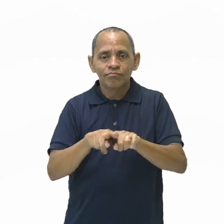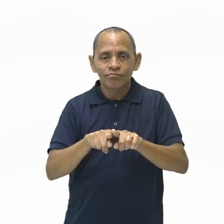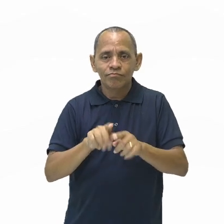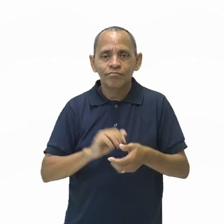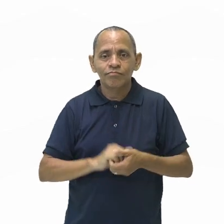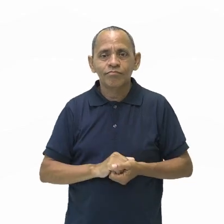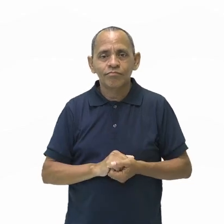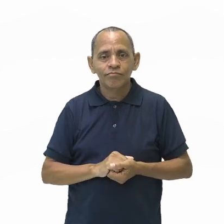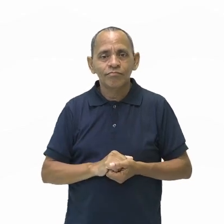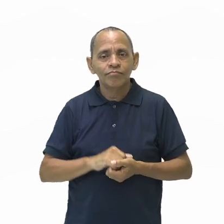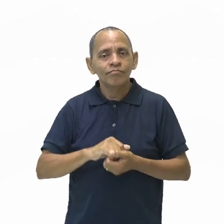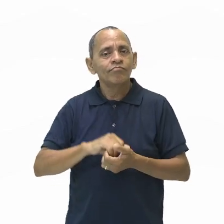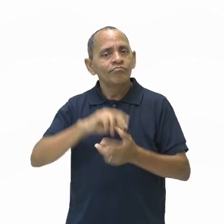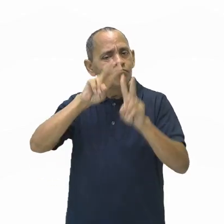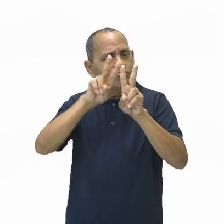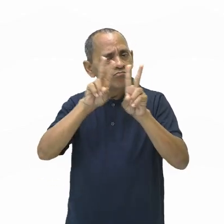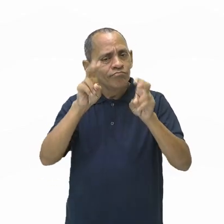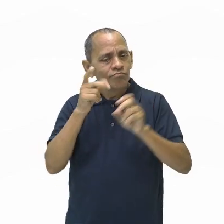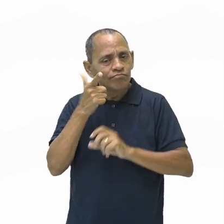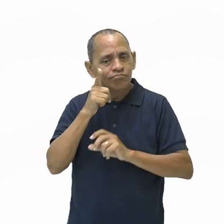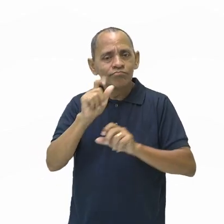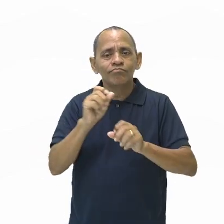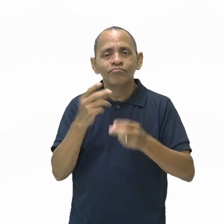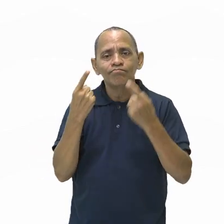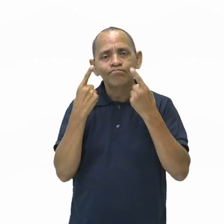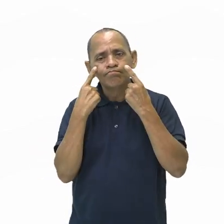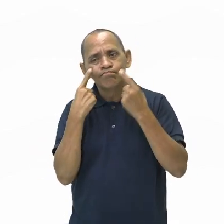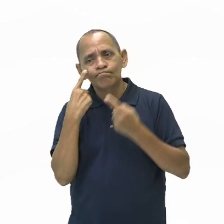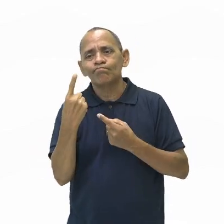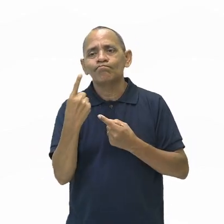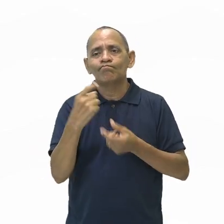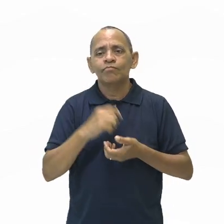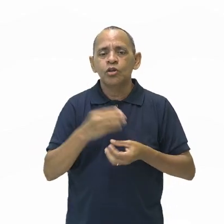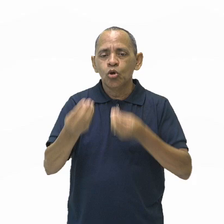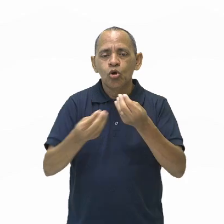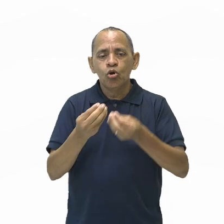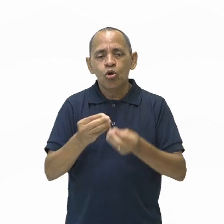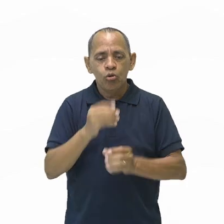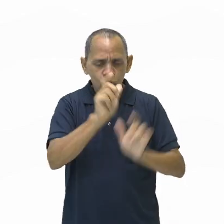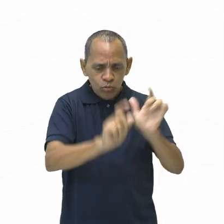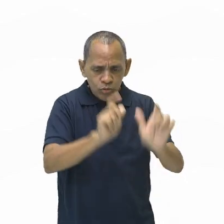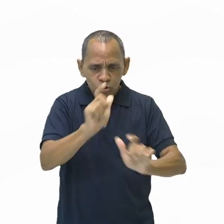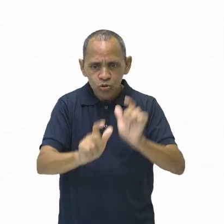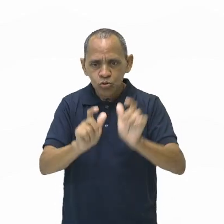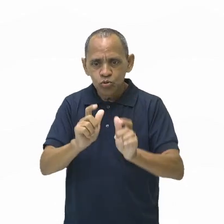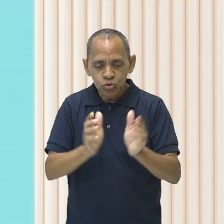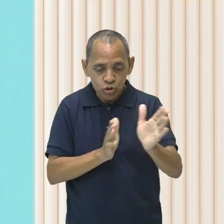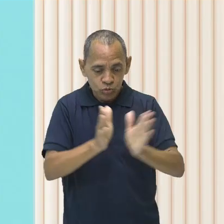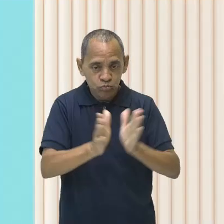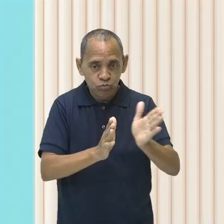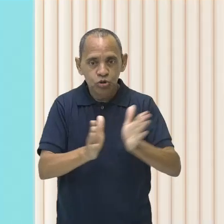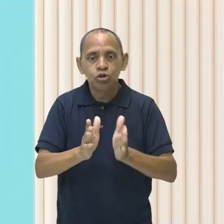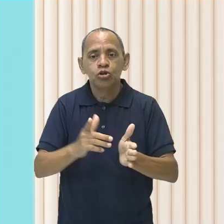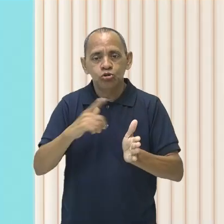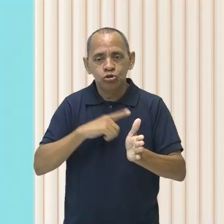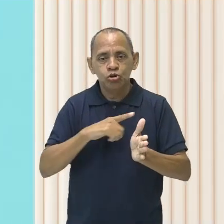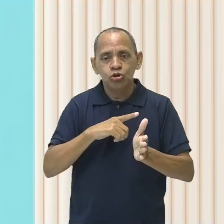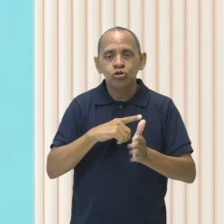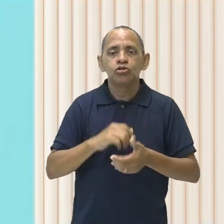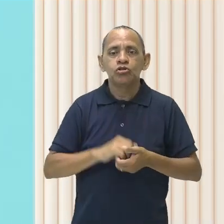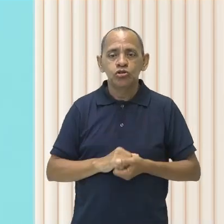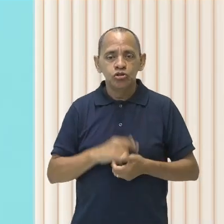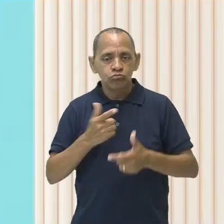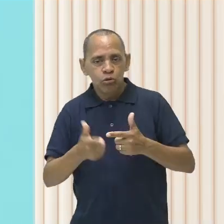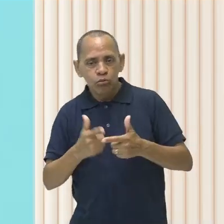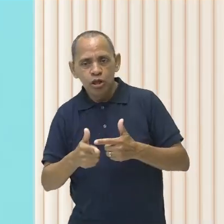consegue observar o que aquele povo naquele momento estava passando, certo? Então, agora, nós vamos